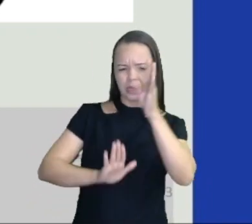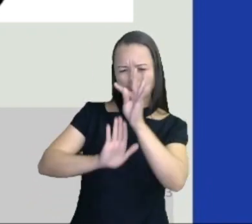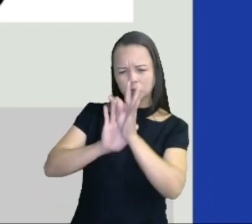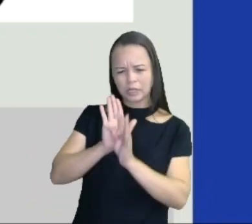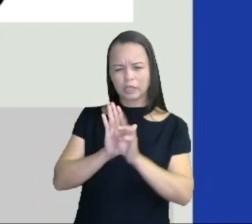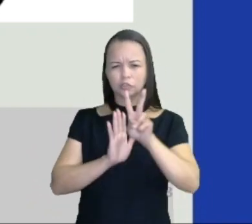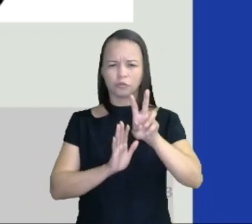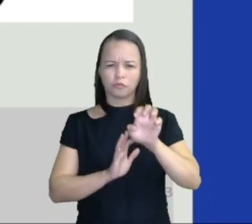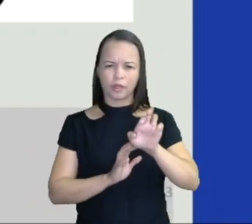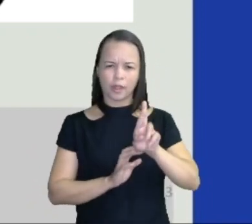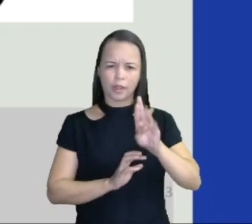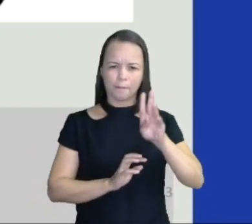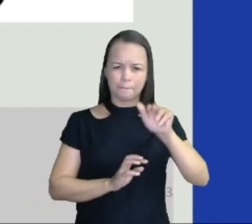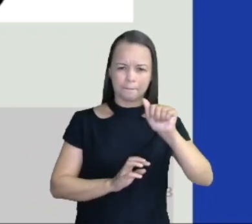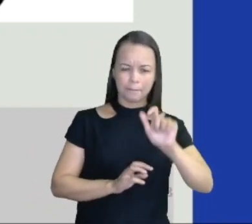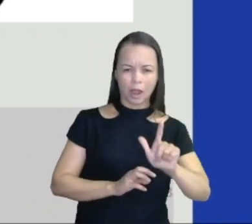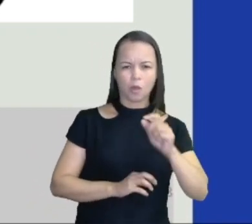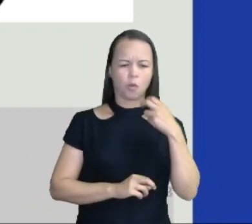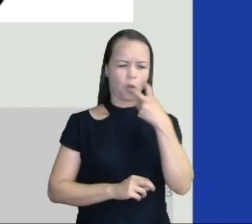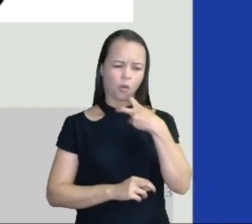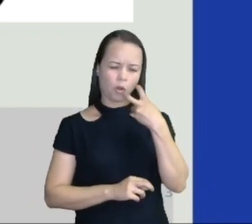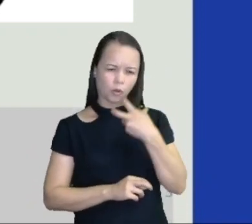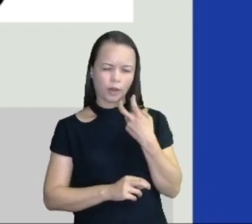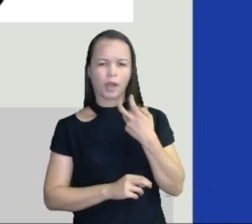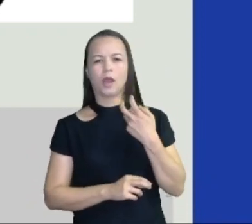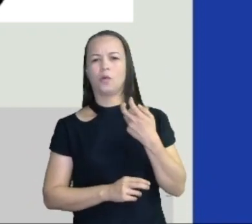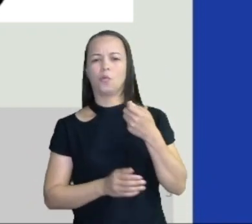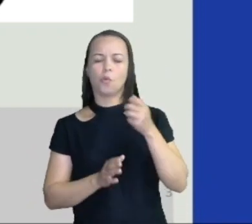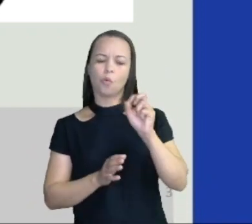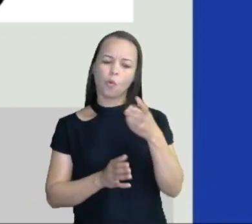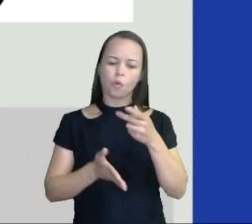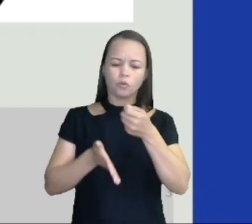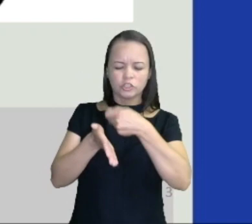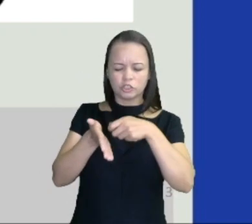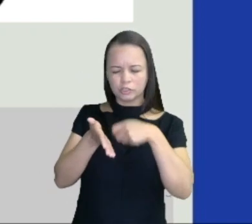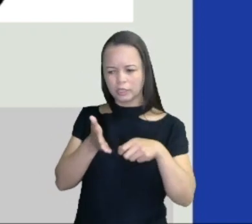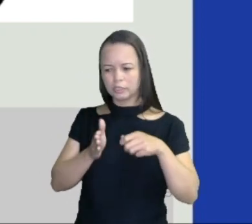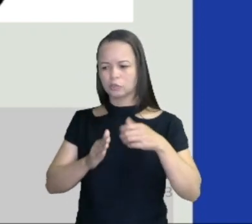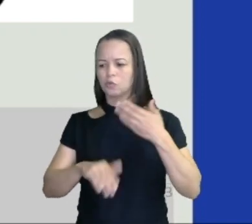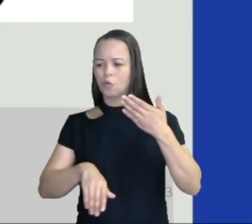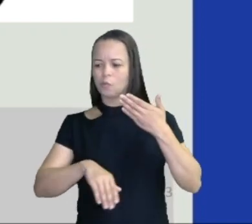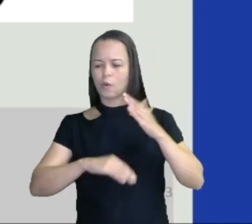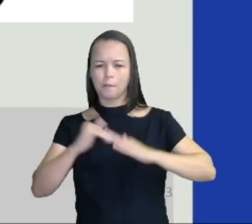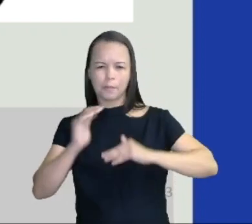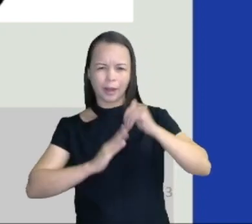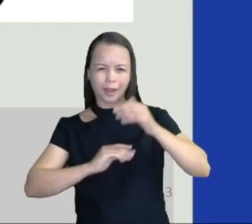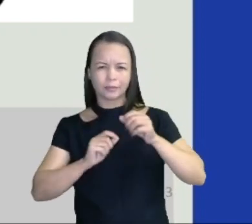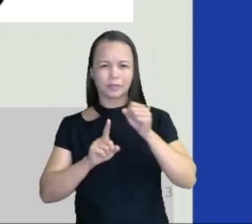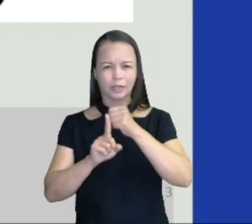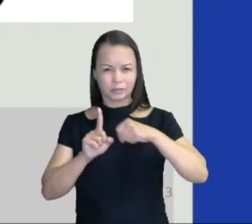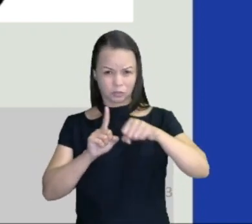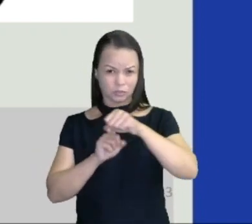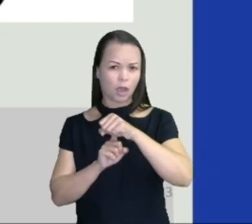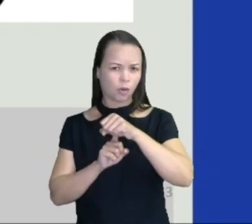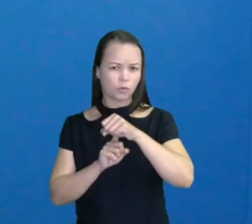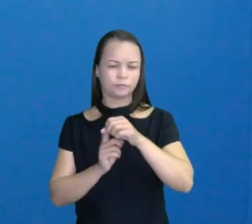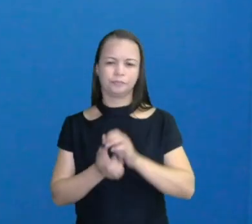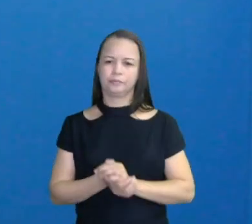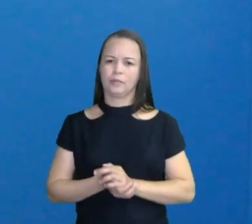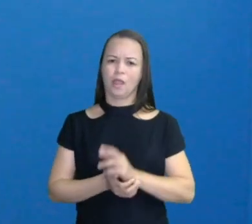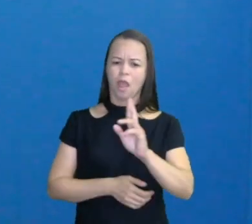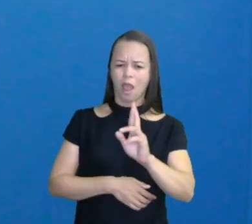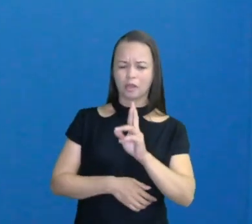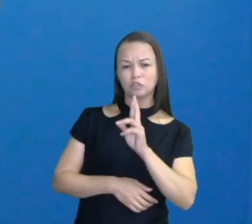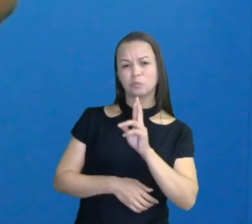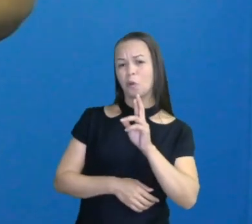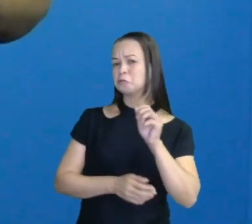verbal, oral ou escrito como uma prática social? A resposta, gente, volta para mim, é muito